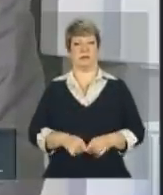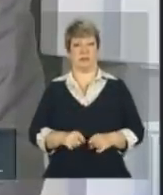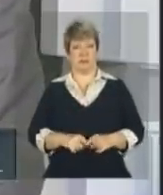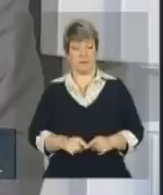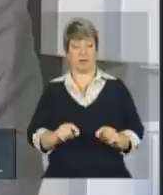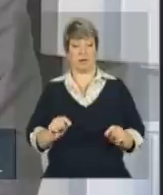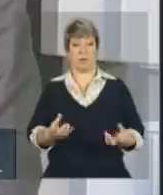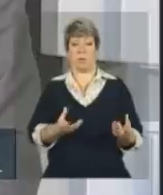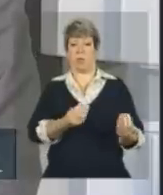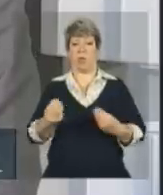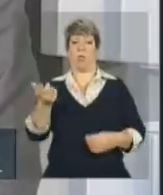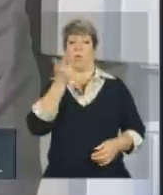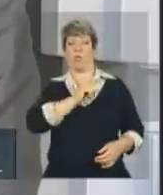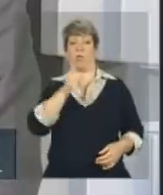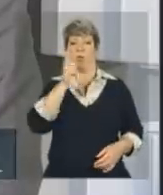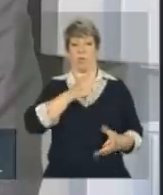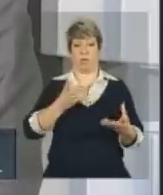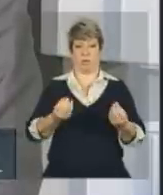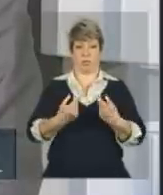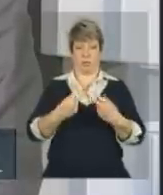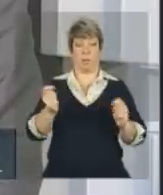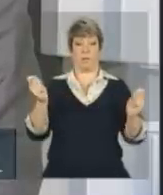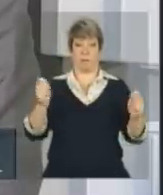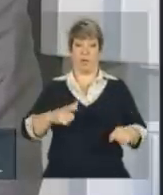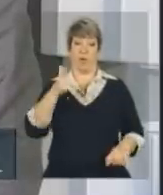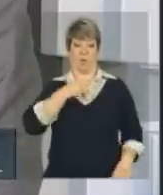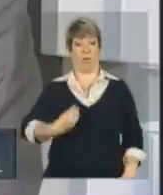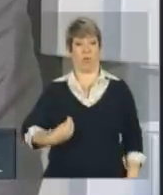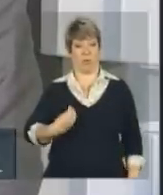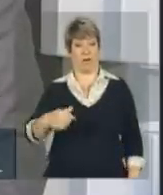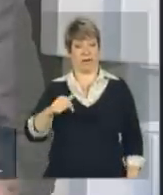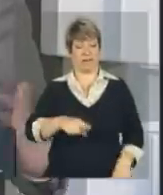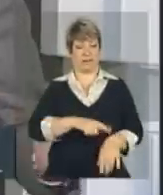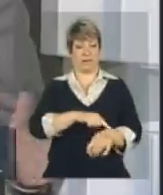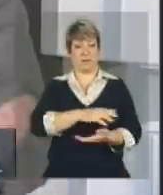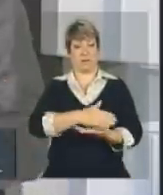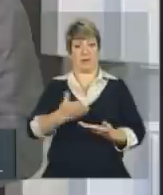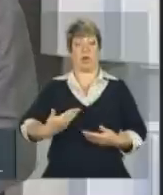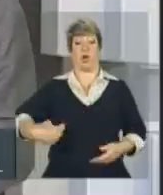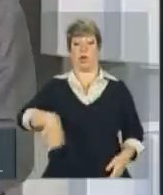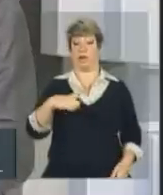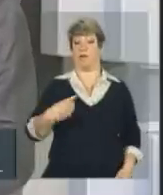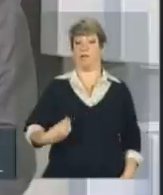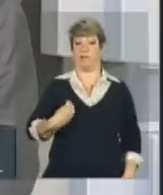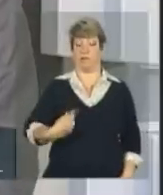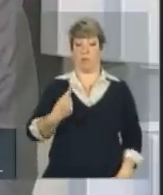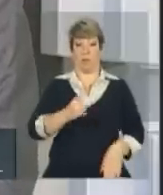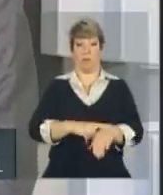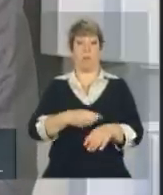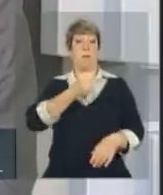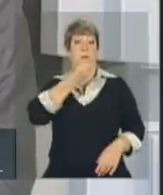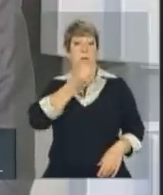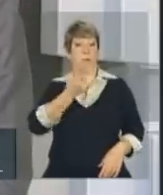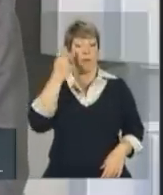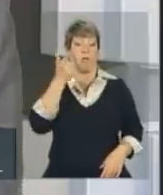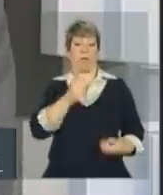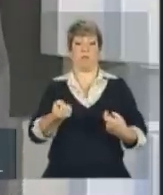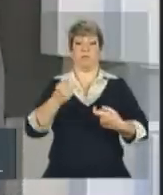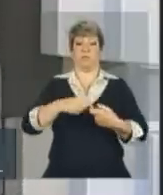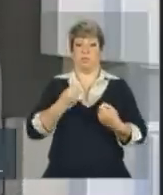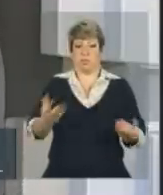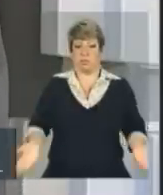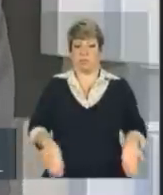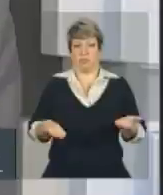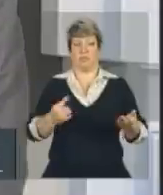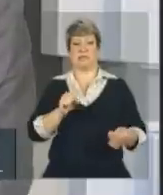muitas conquistas, né, puderam ocorrer nesse período. Nós estamos vivendo um momento bom de recuperação do nosso sistema